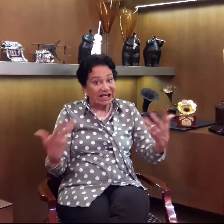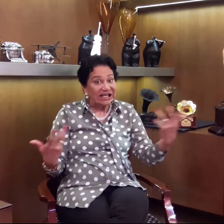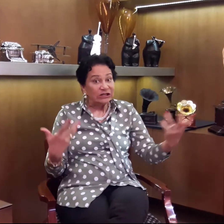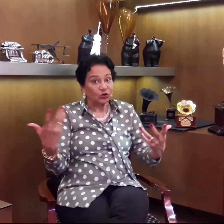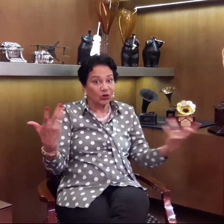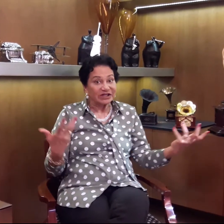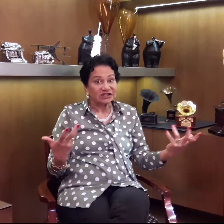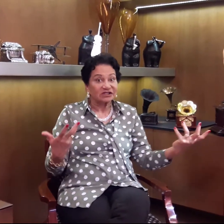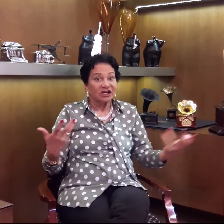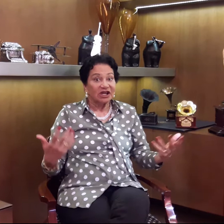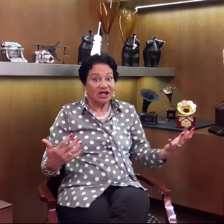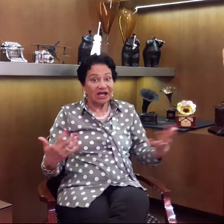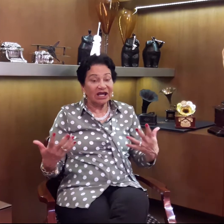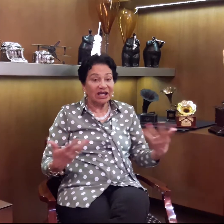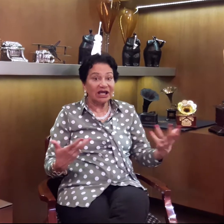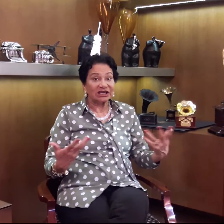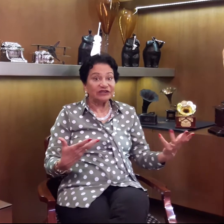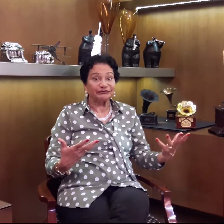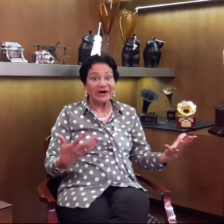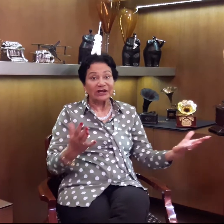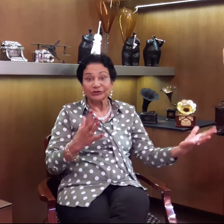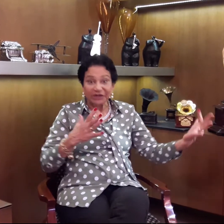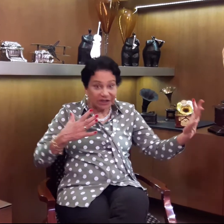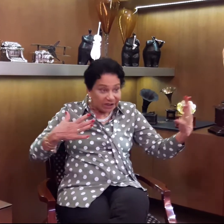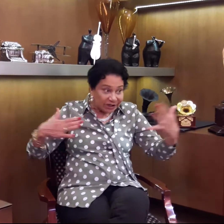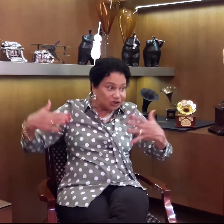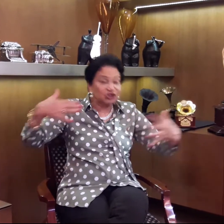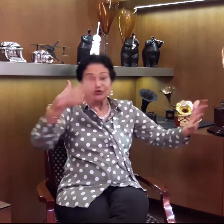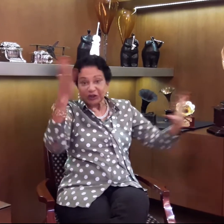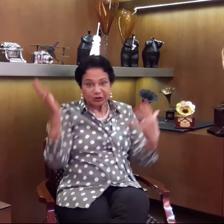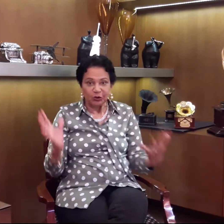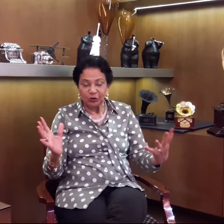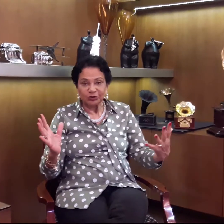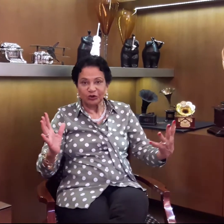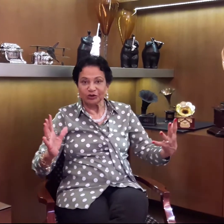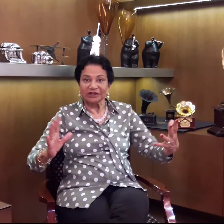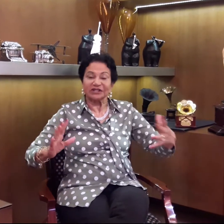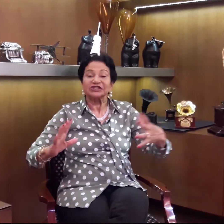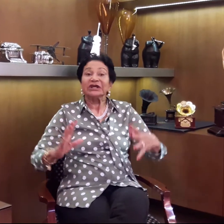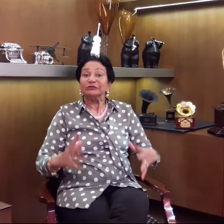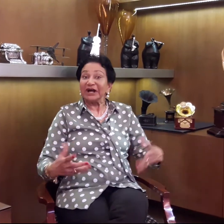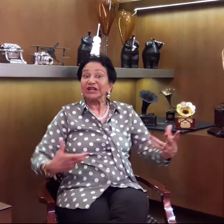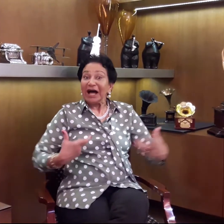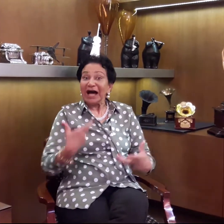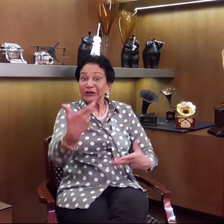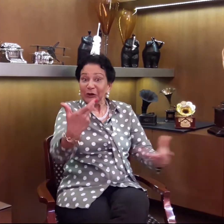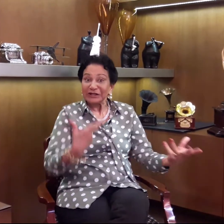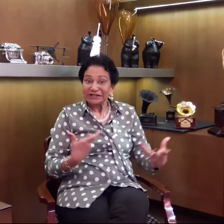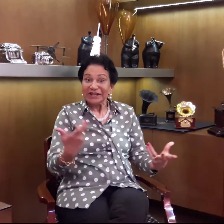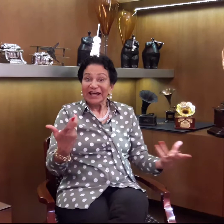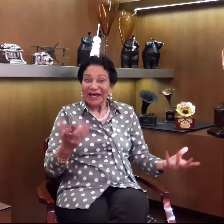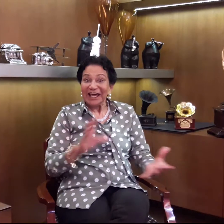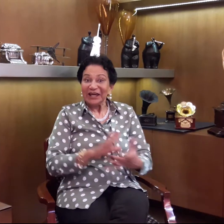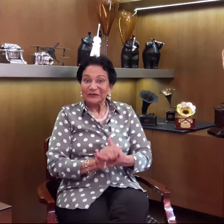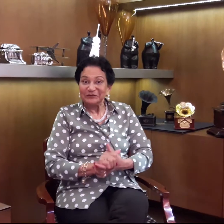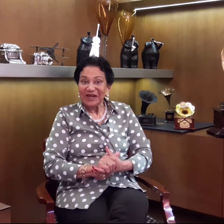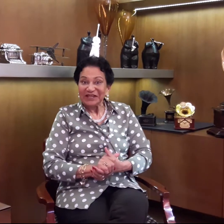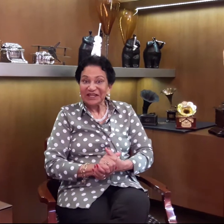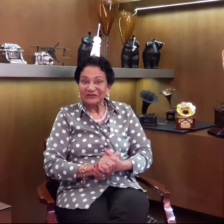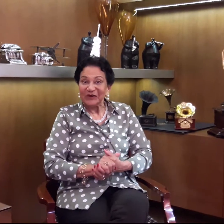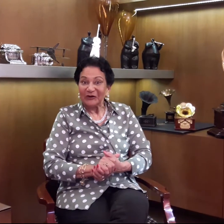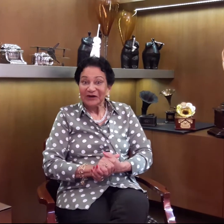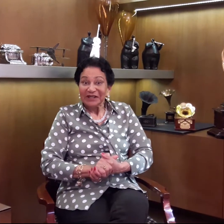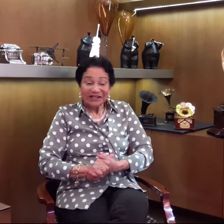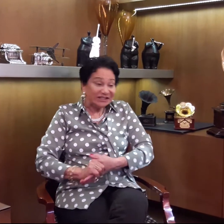outras línguas que falam, que desvirtuam todas. Mas a nossa é